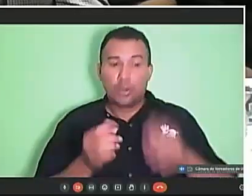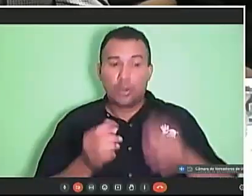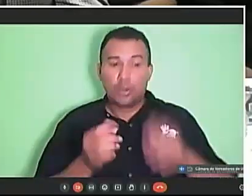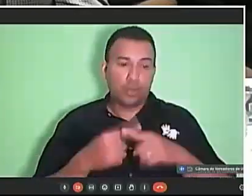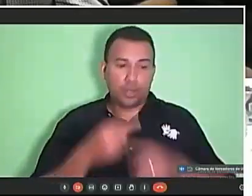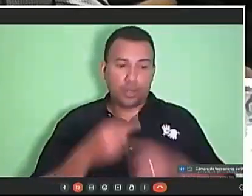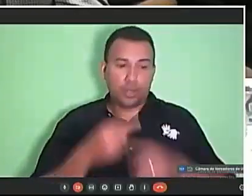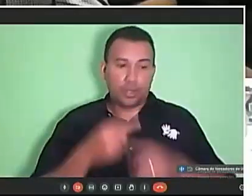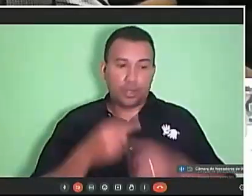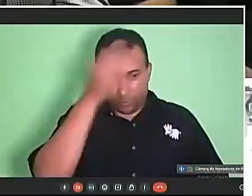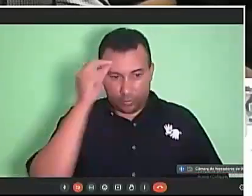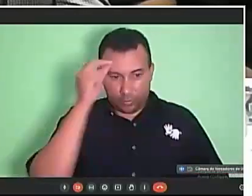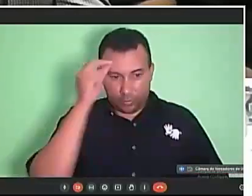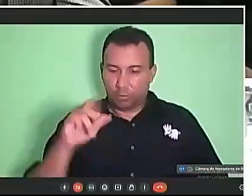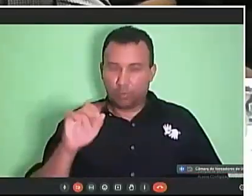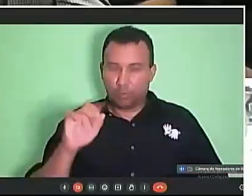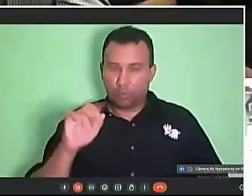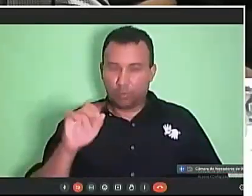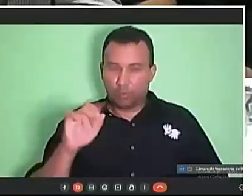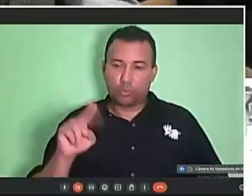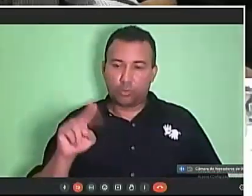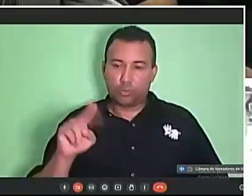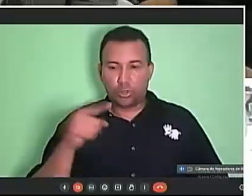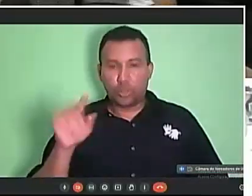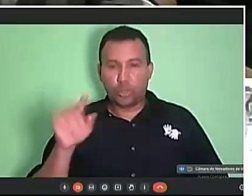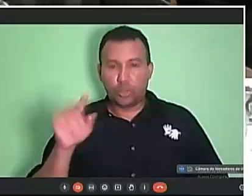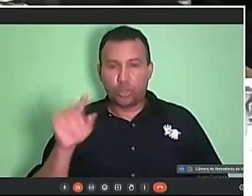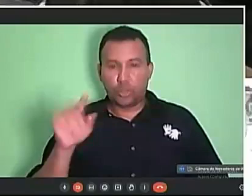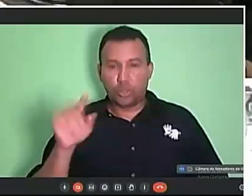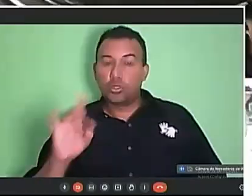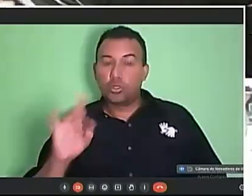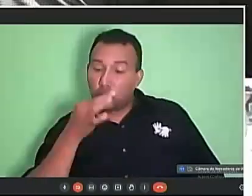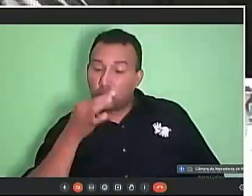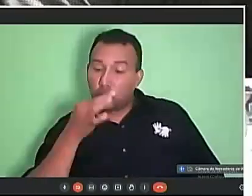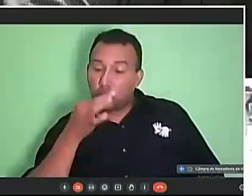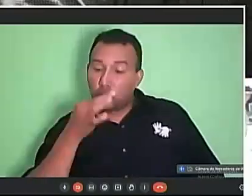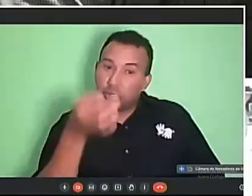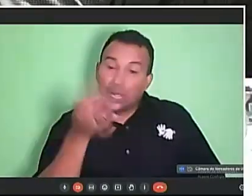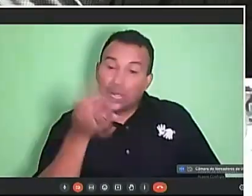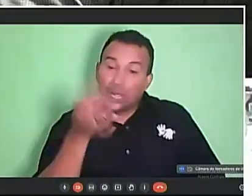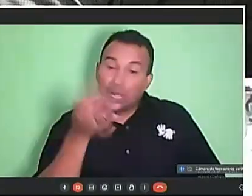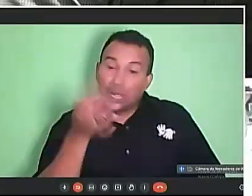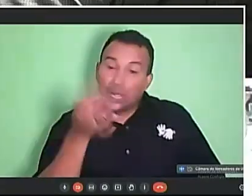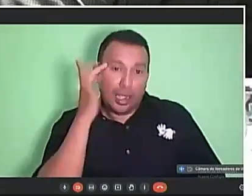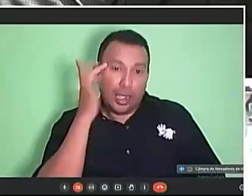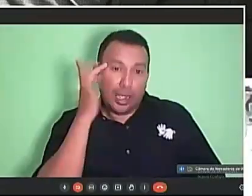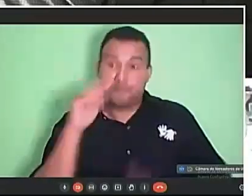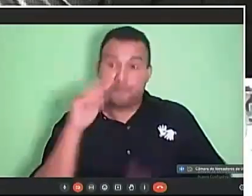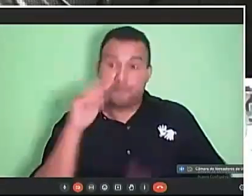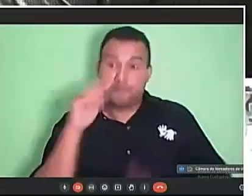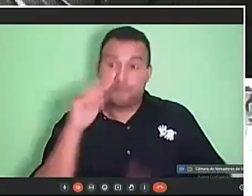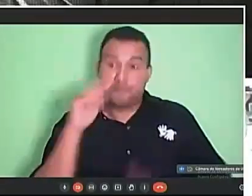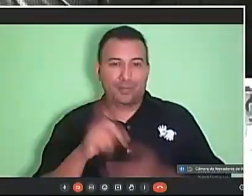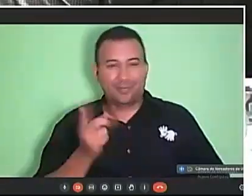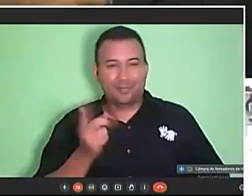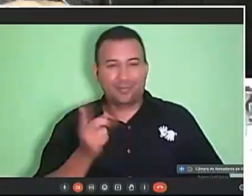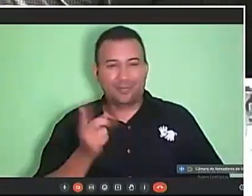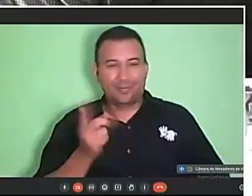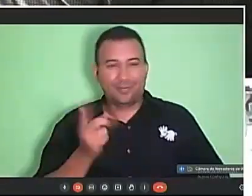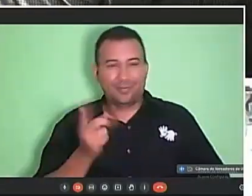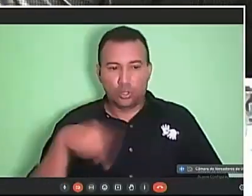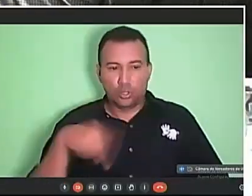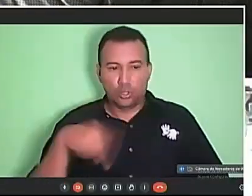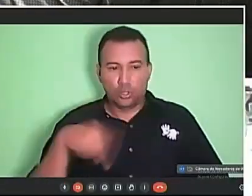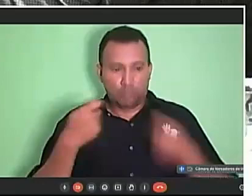União coloca é uma suposição, é importante que se coloque isso. É uma suposição. Nós precisamos ter uma anotação